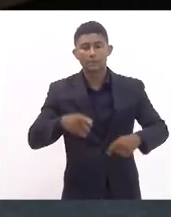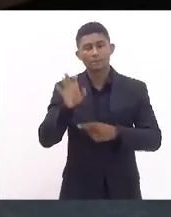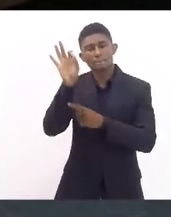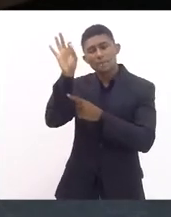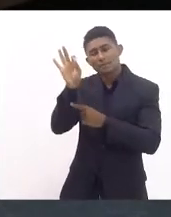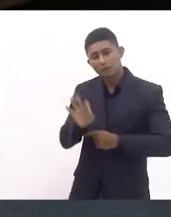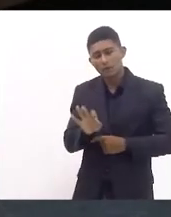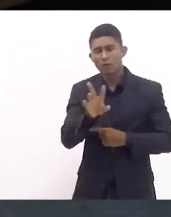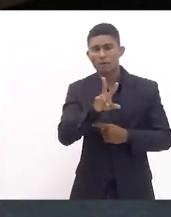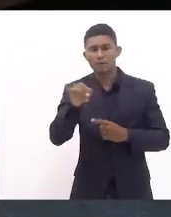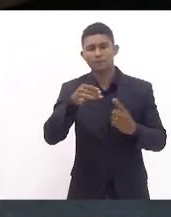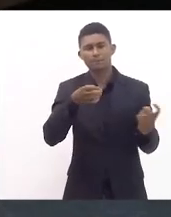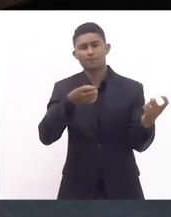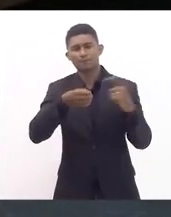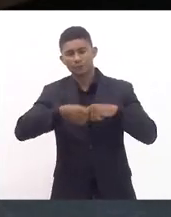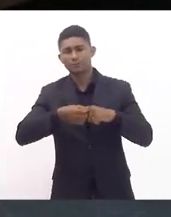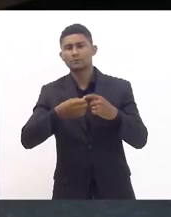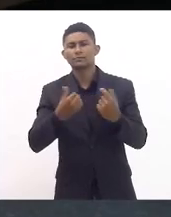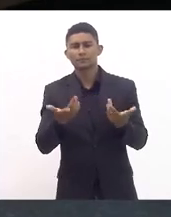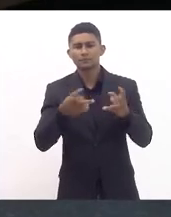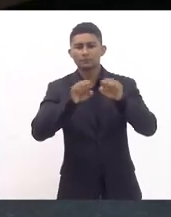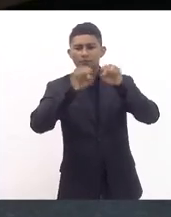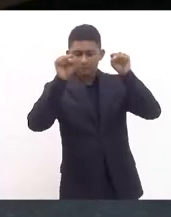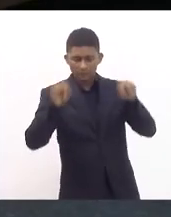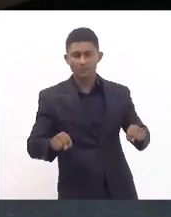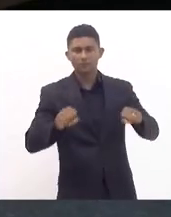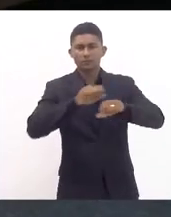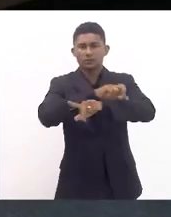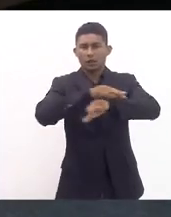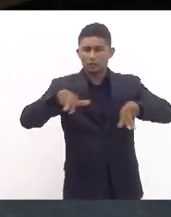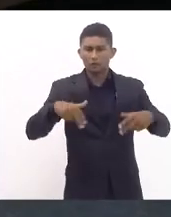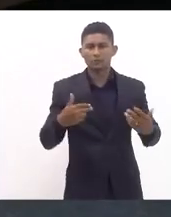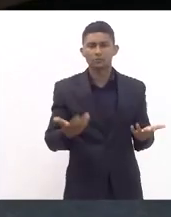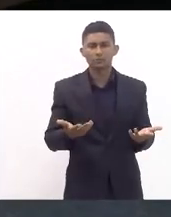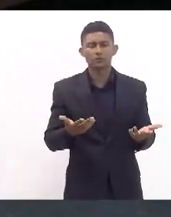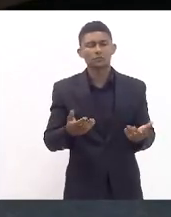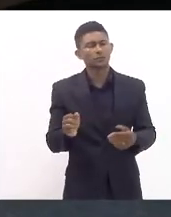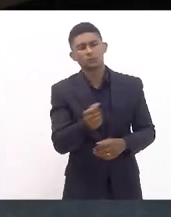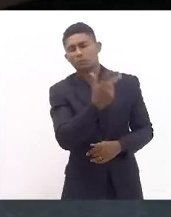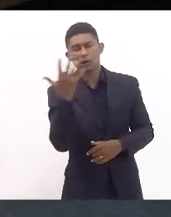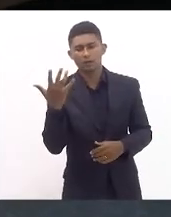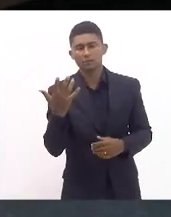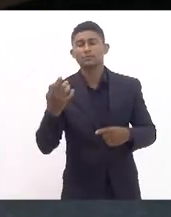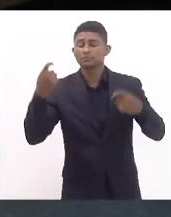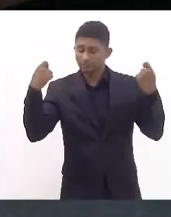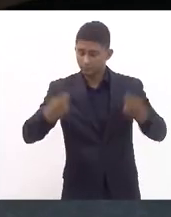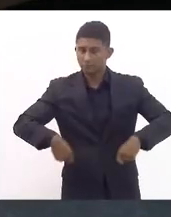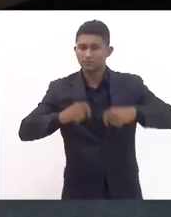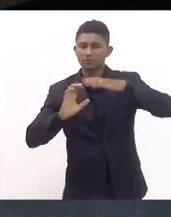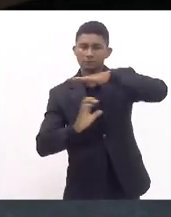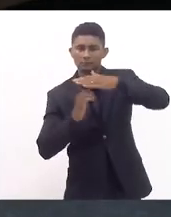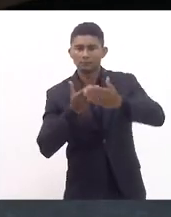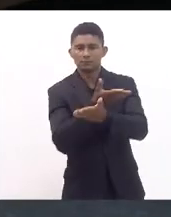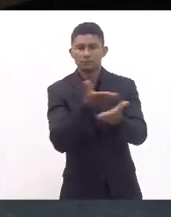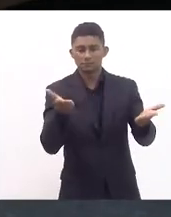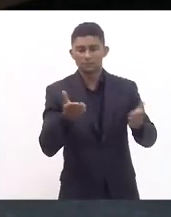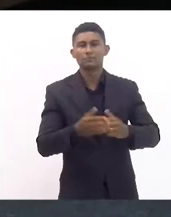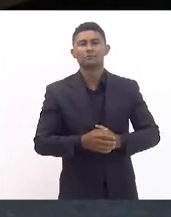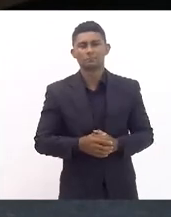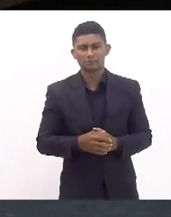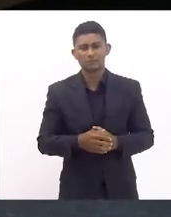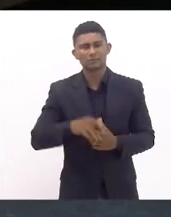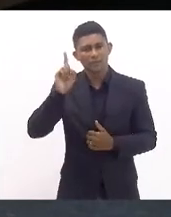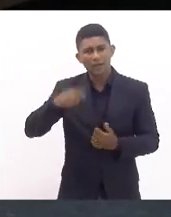vários sistemas, inclusive de pontos de entrega voluntária, os PEVs e vários